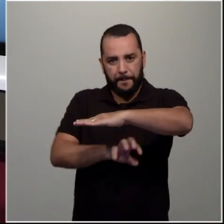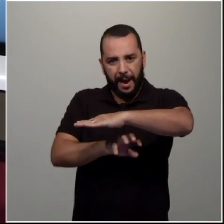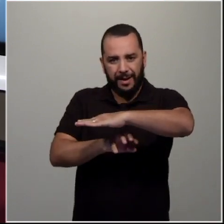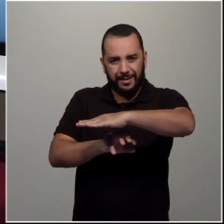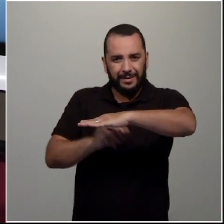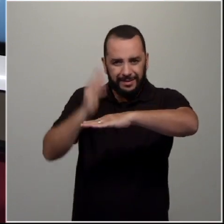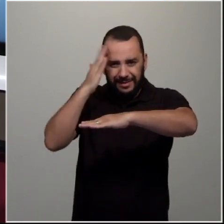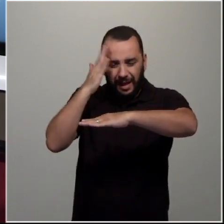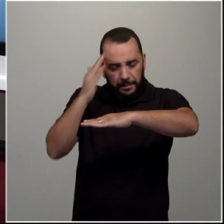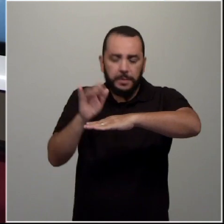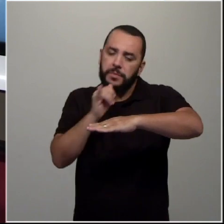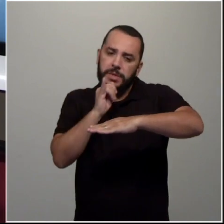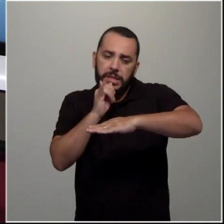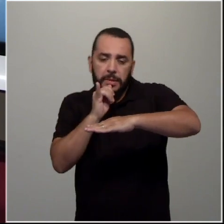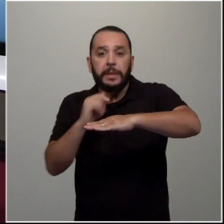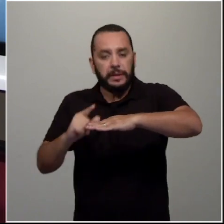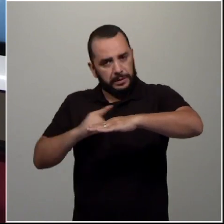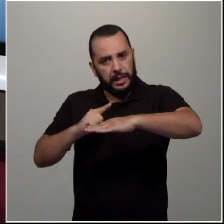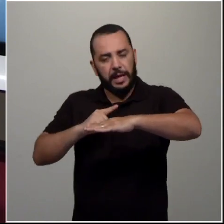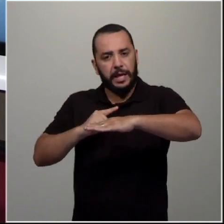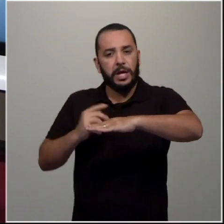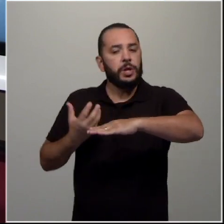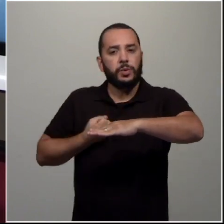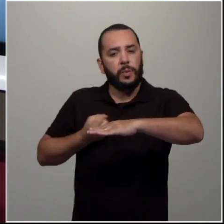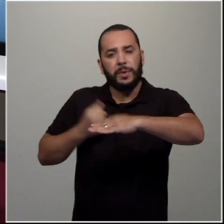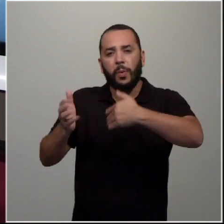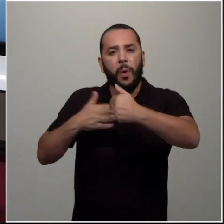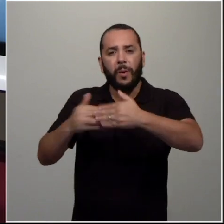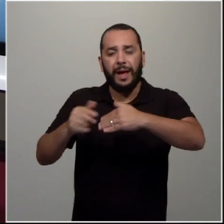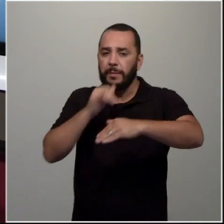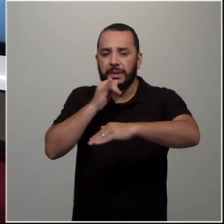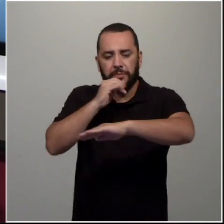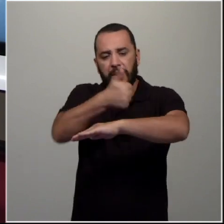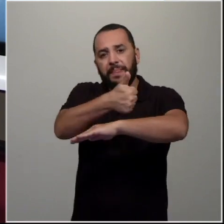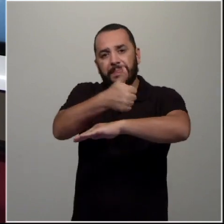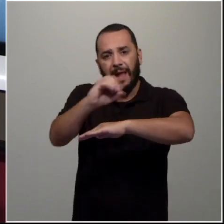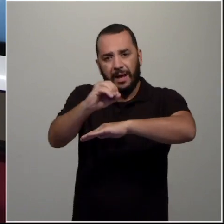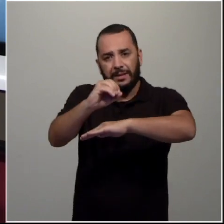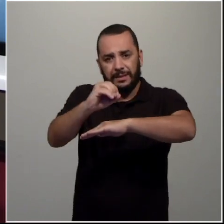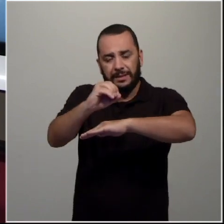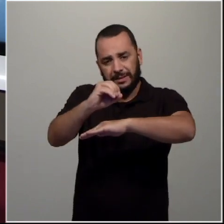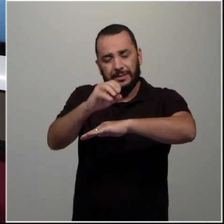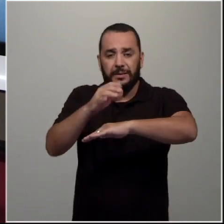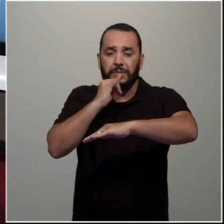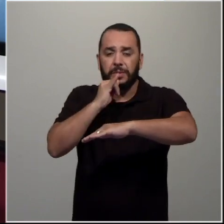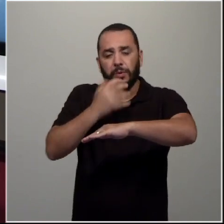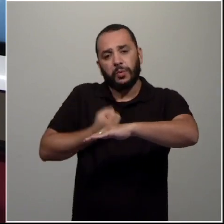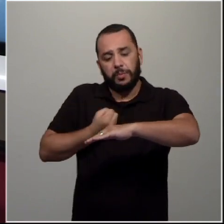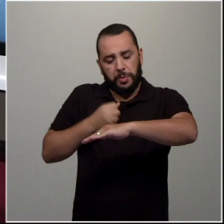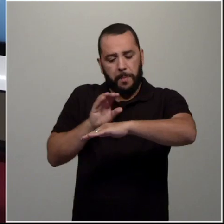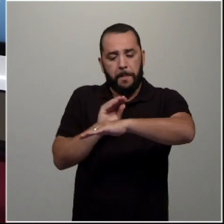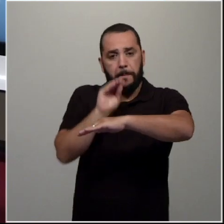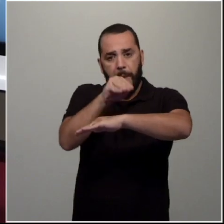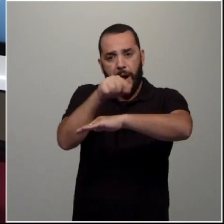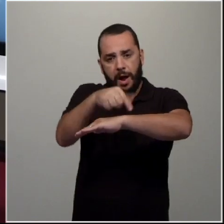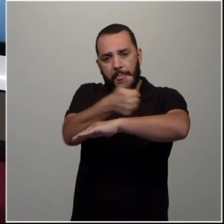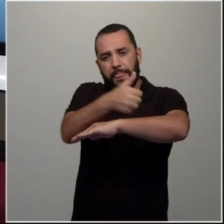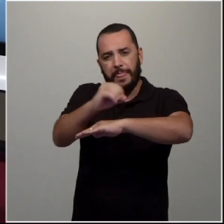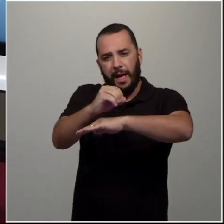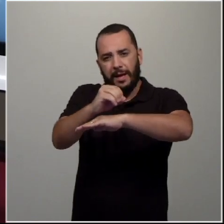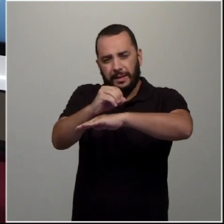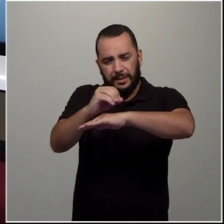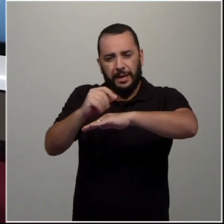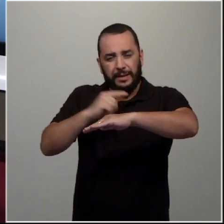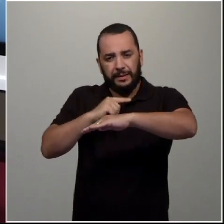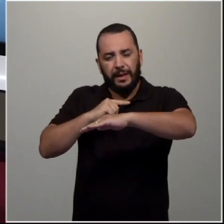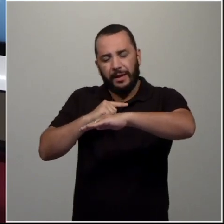e esse inteiro pode ser qualquer número pode ser um número 10 a gente pode trabalhar 10 como inteiro e aí trabalhar as